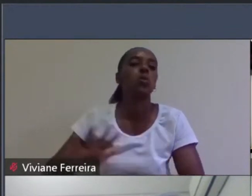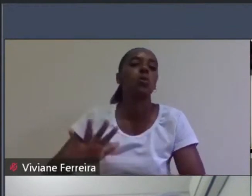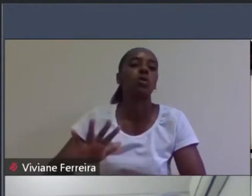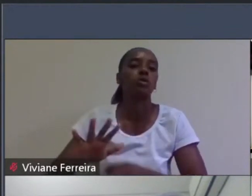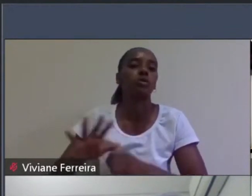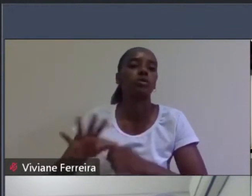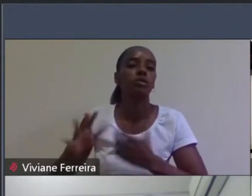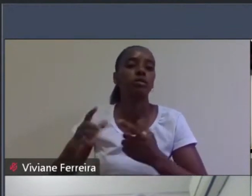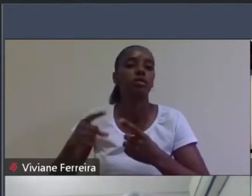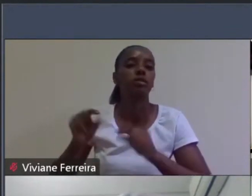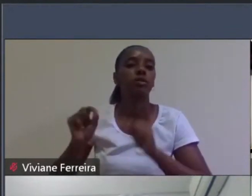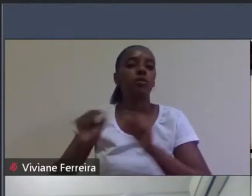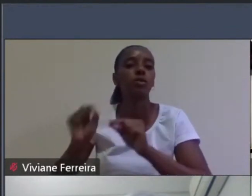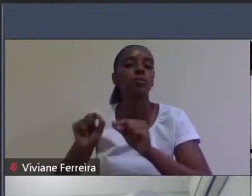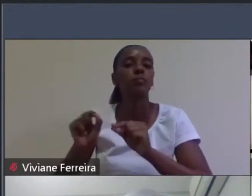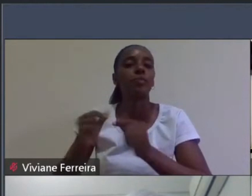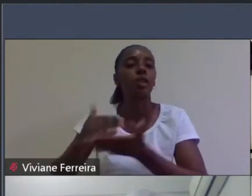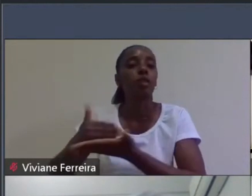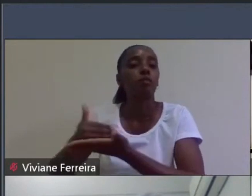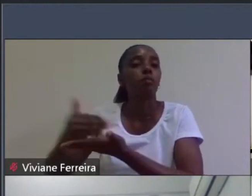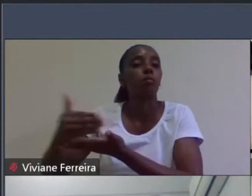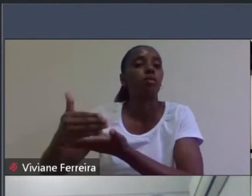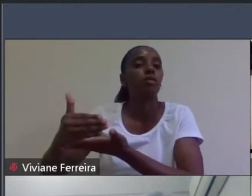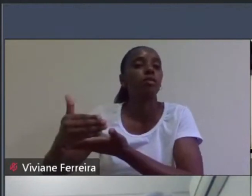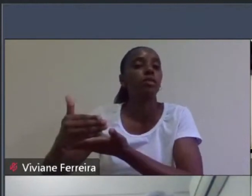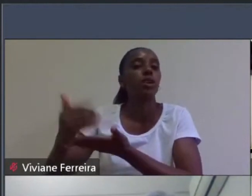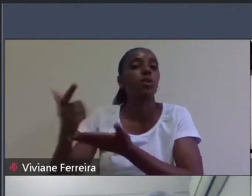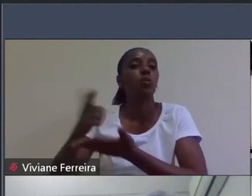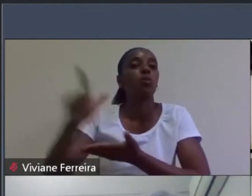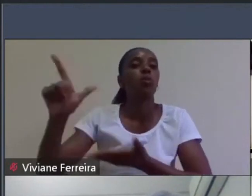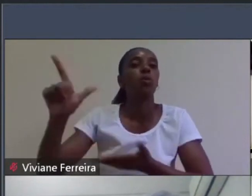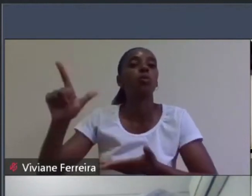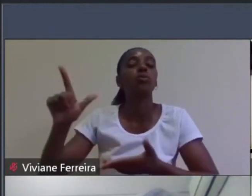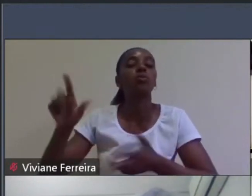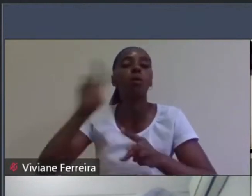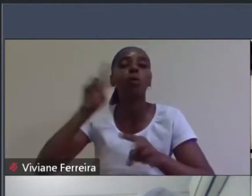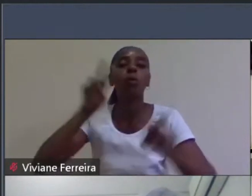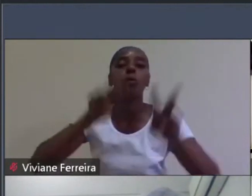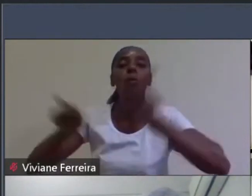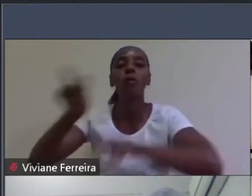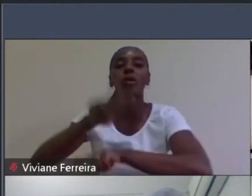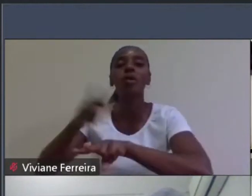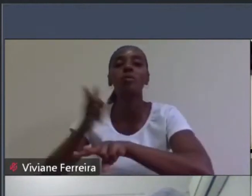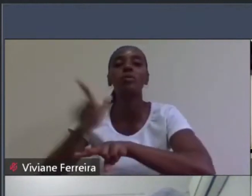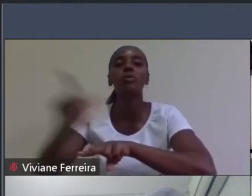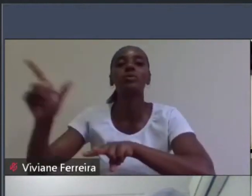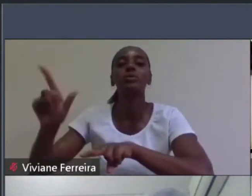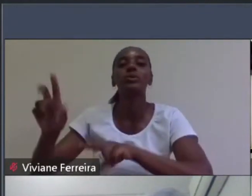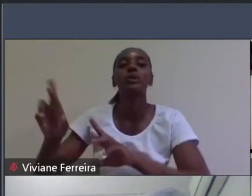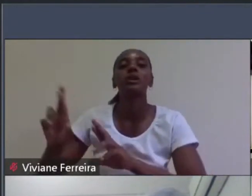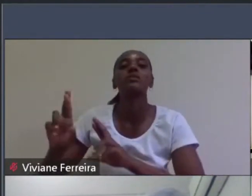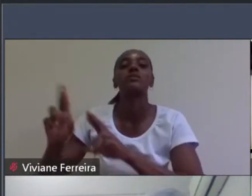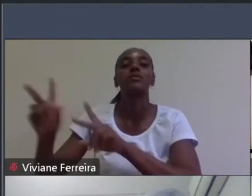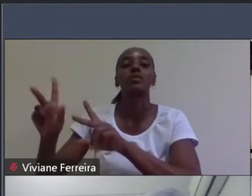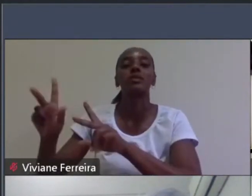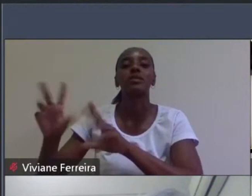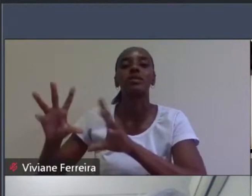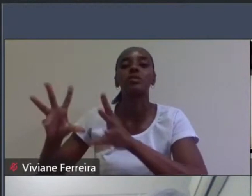e começam a ter um outro olhar para todos, para a diferença de todos